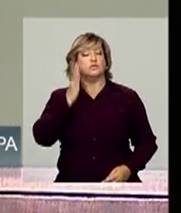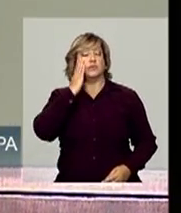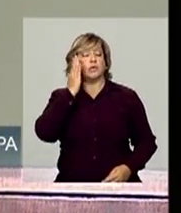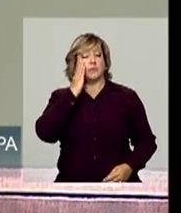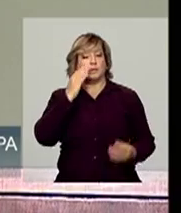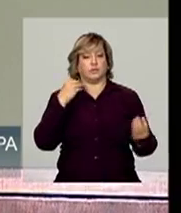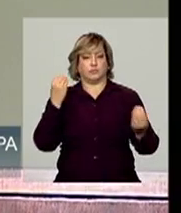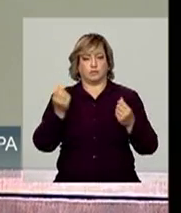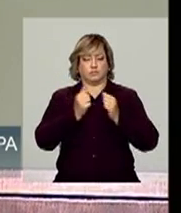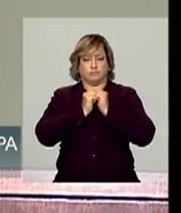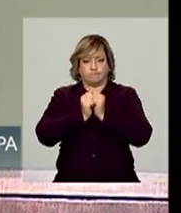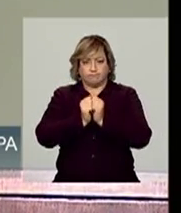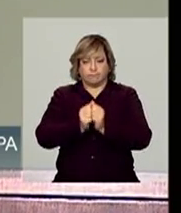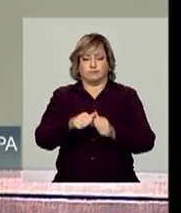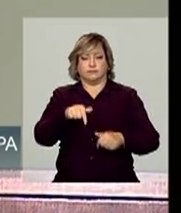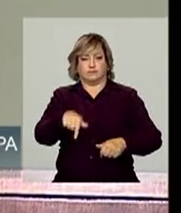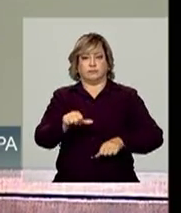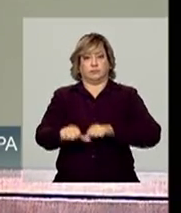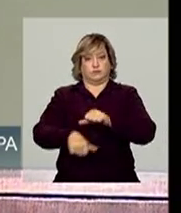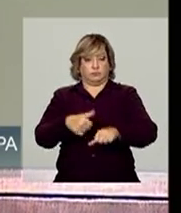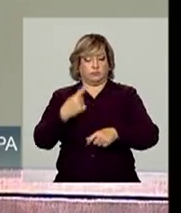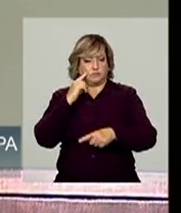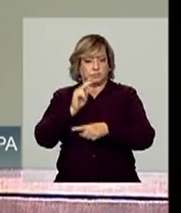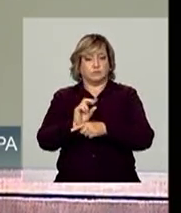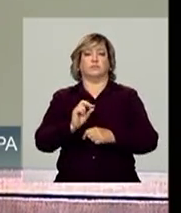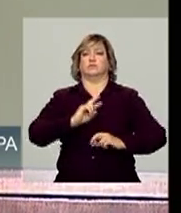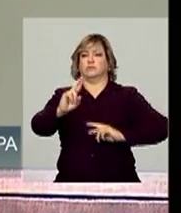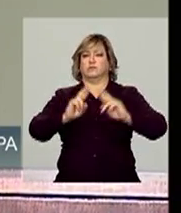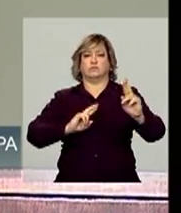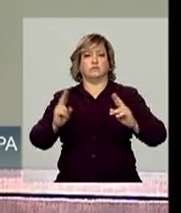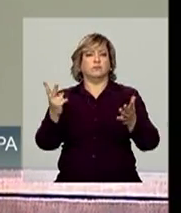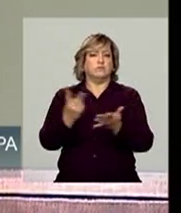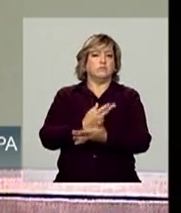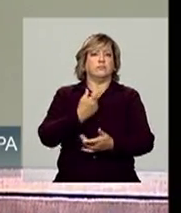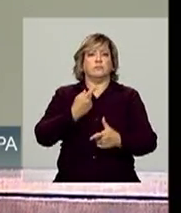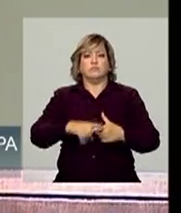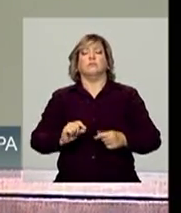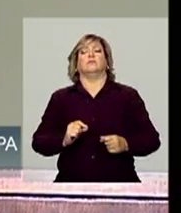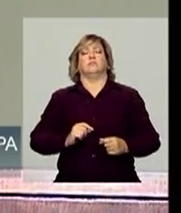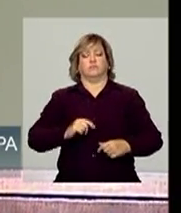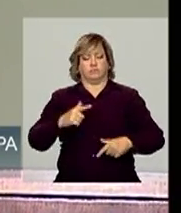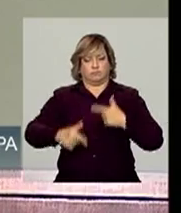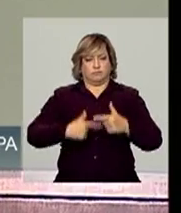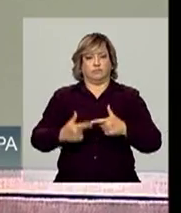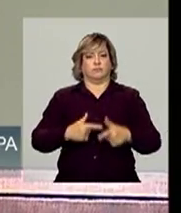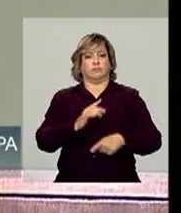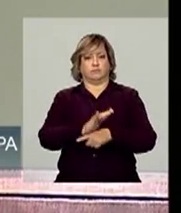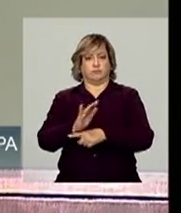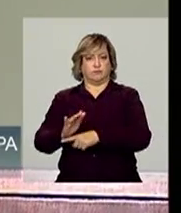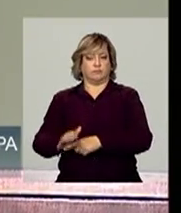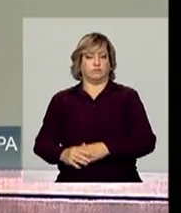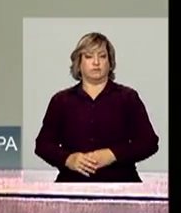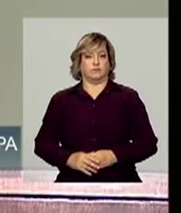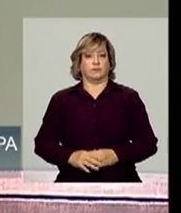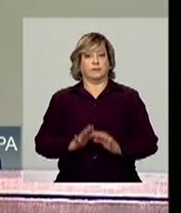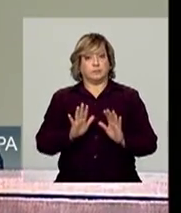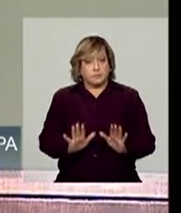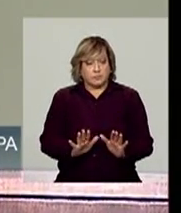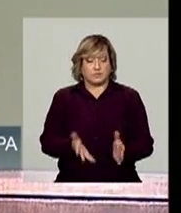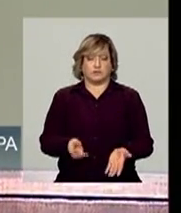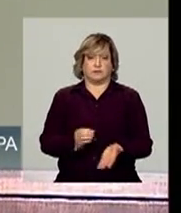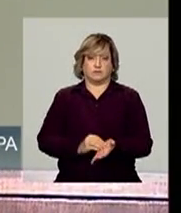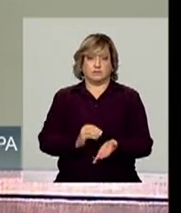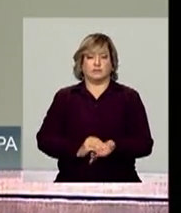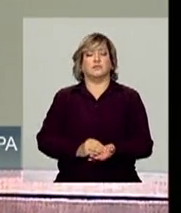soubemos acompanhar essas mudanças e responder aos desafios que tivemos pela frente. Ainda, no entanto,